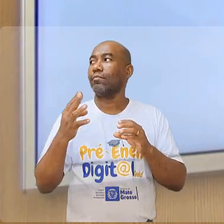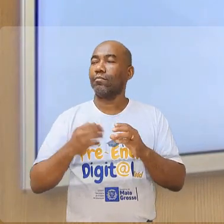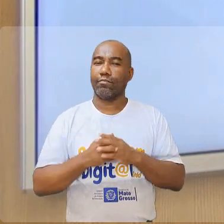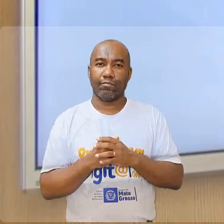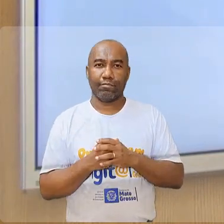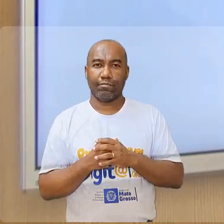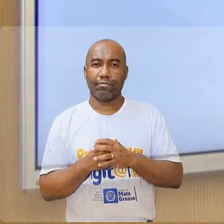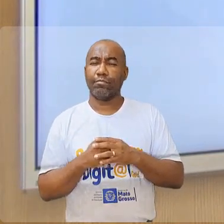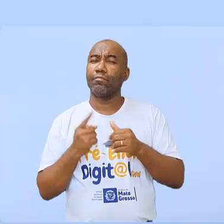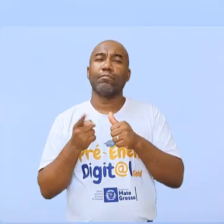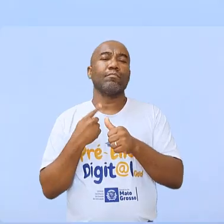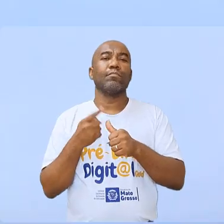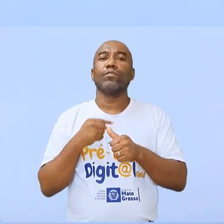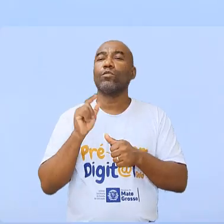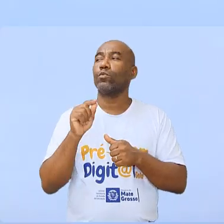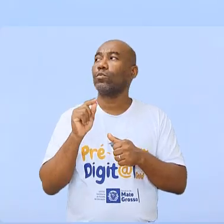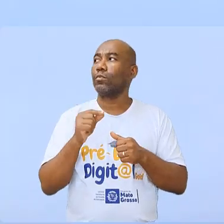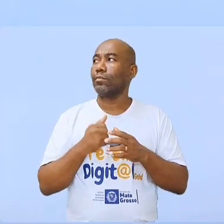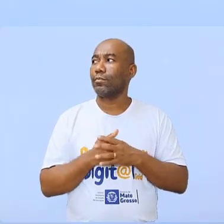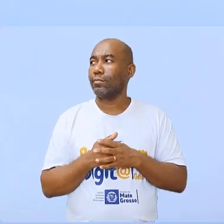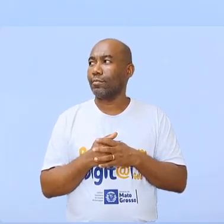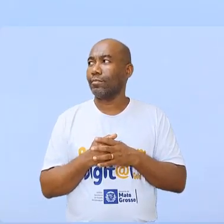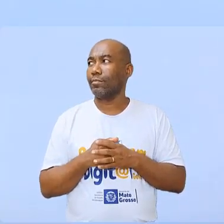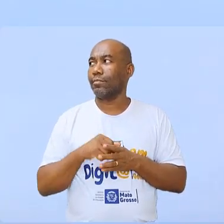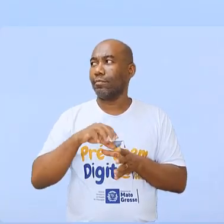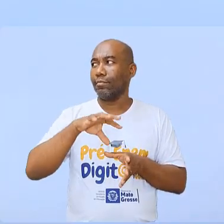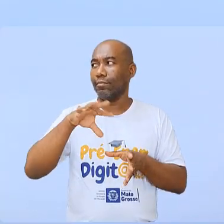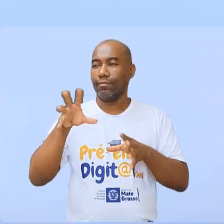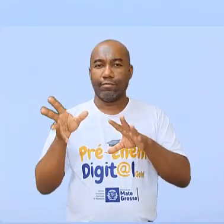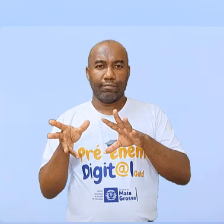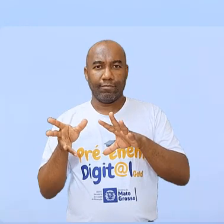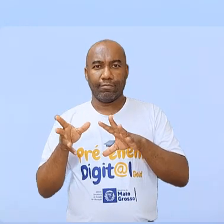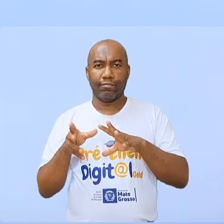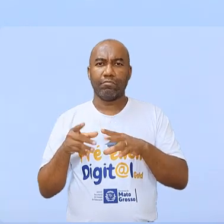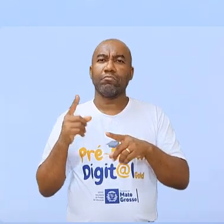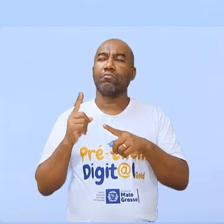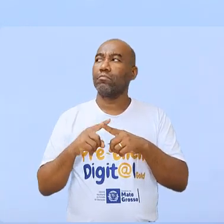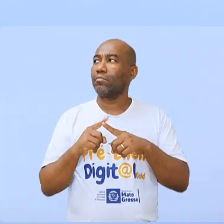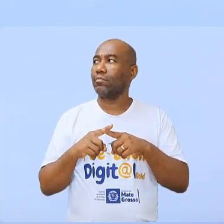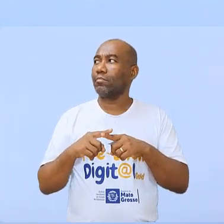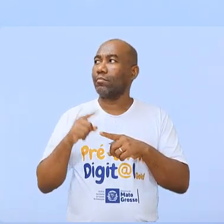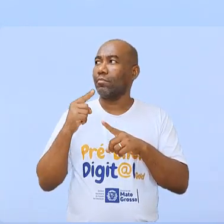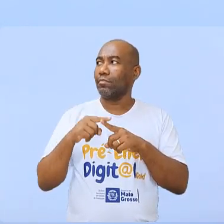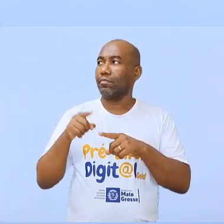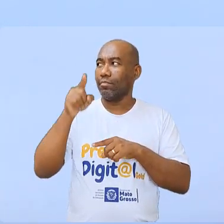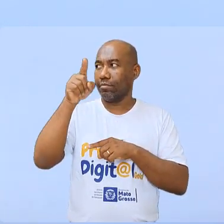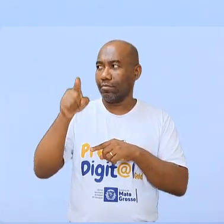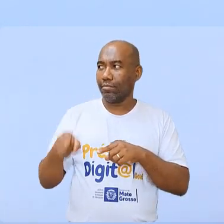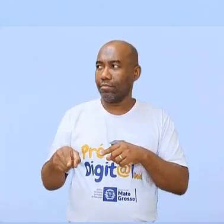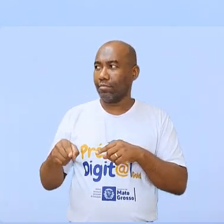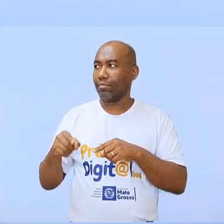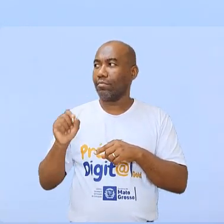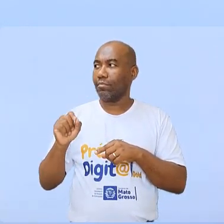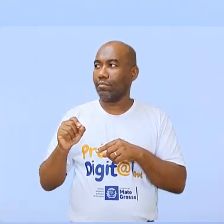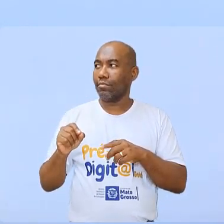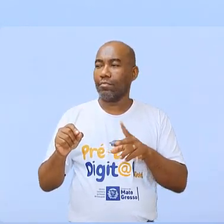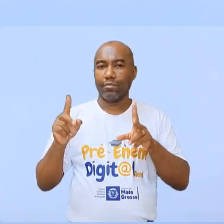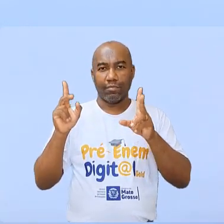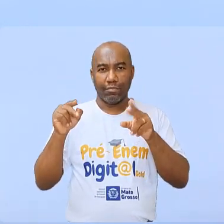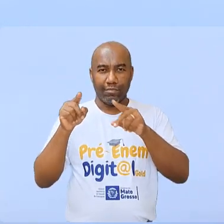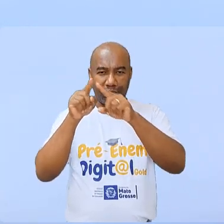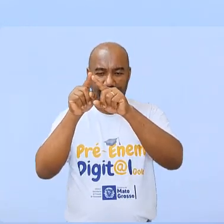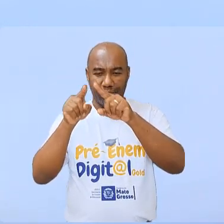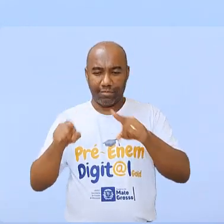primeira coisa que eu vou fazer ó vou dar uma viradinha no meu desenho para que para que esse cara fica